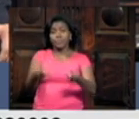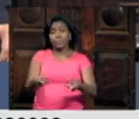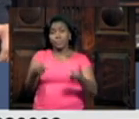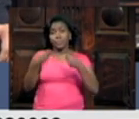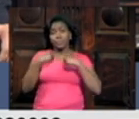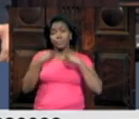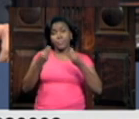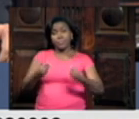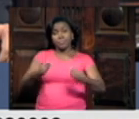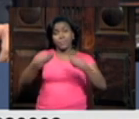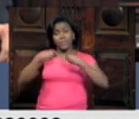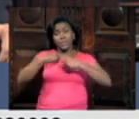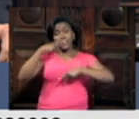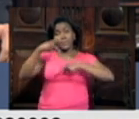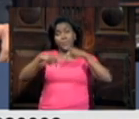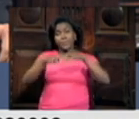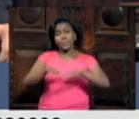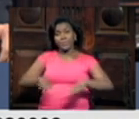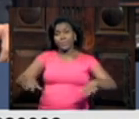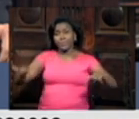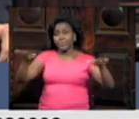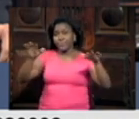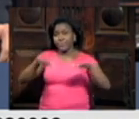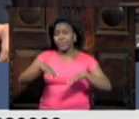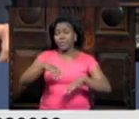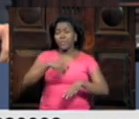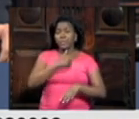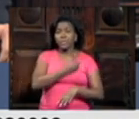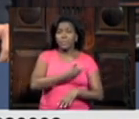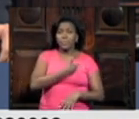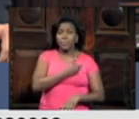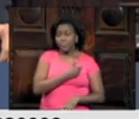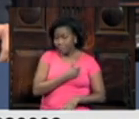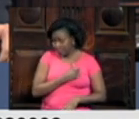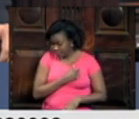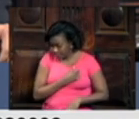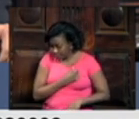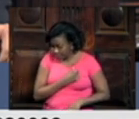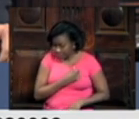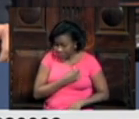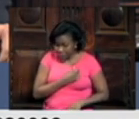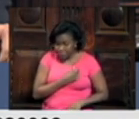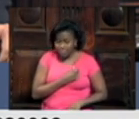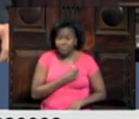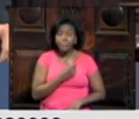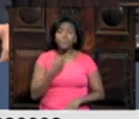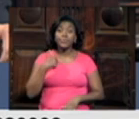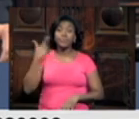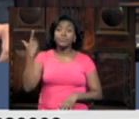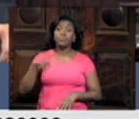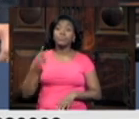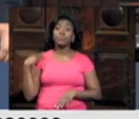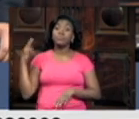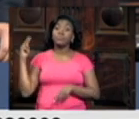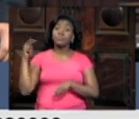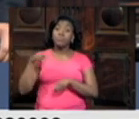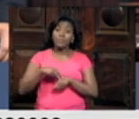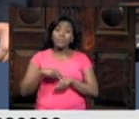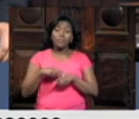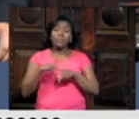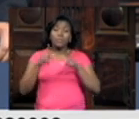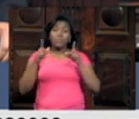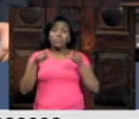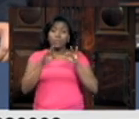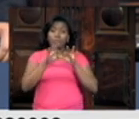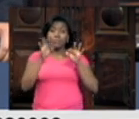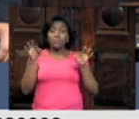meu amado povo da minha amada Itaboraí. Então aqui mais uma vez venho, como diz o ditado,